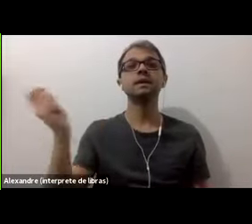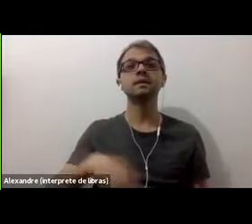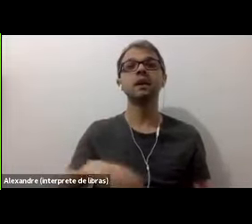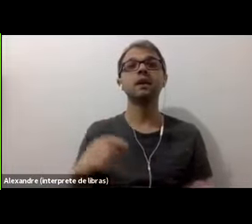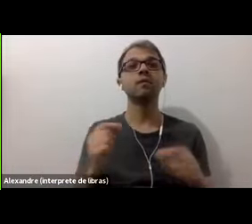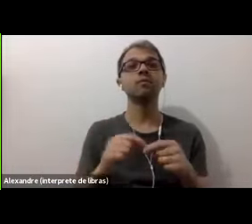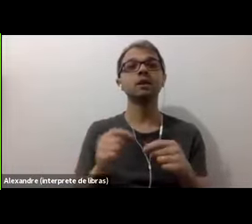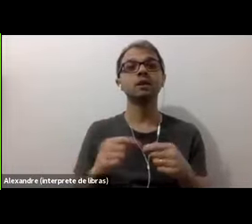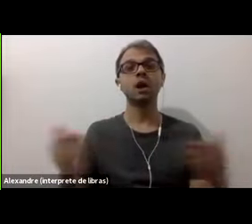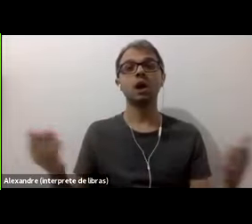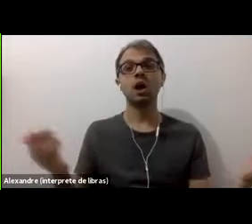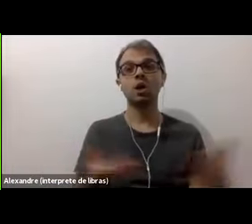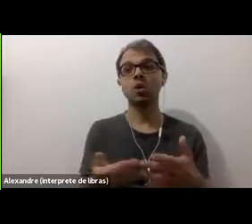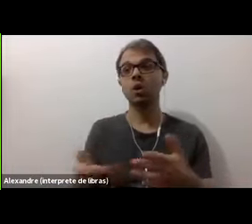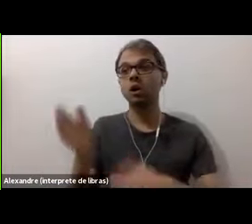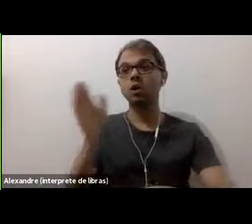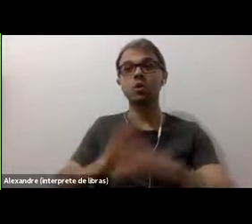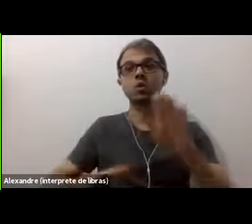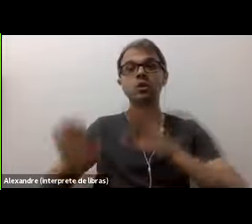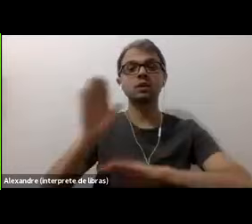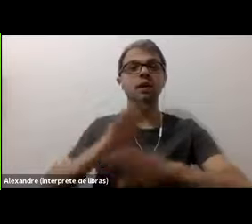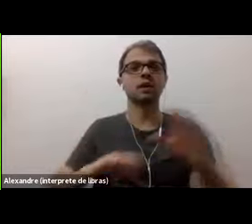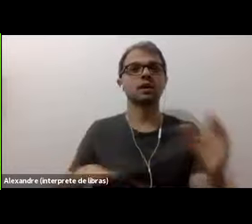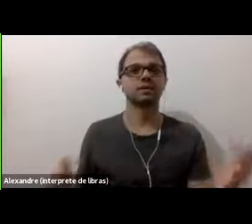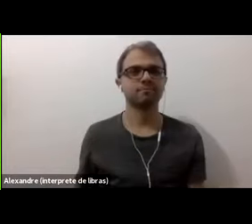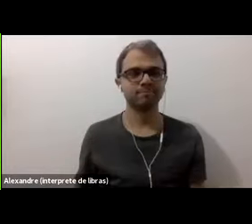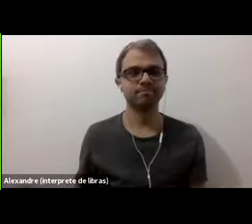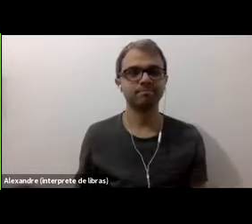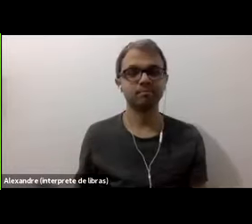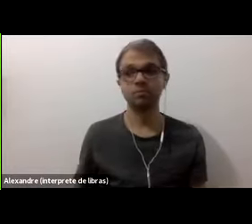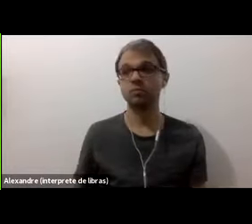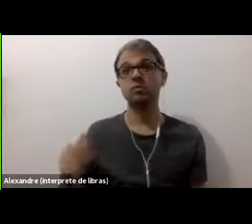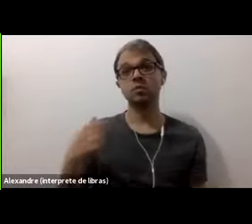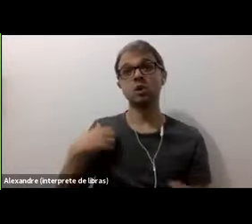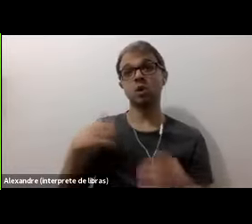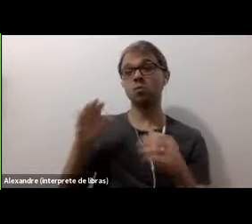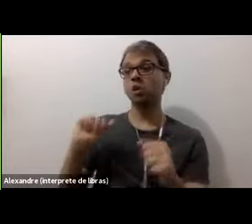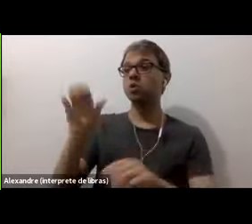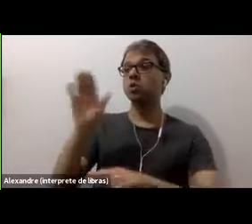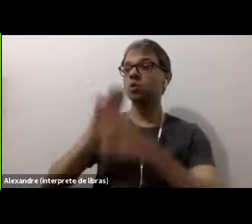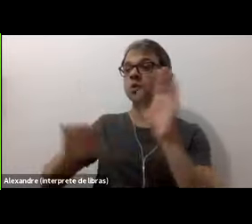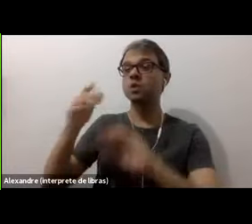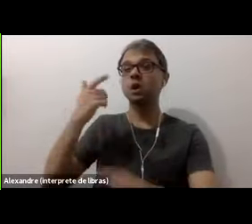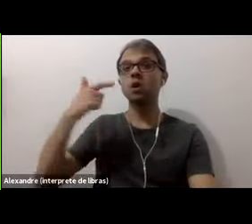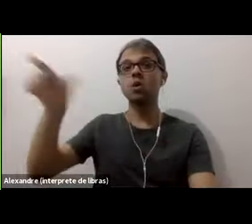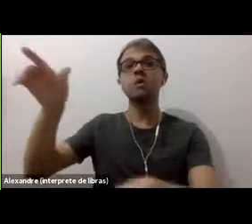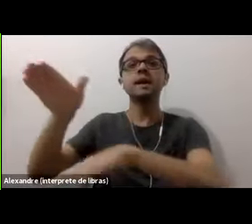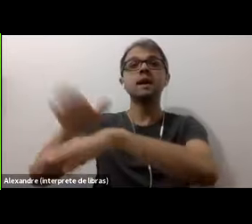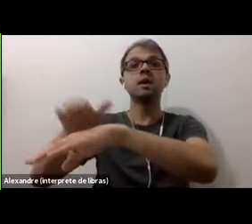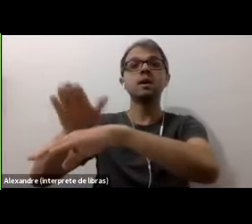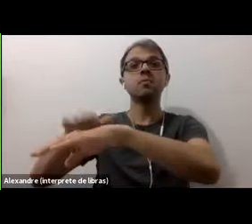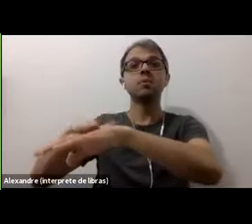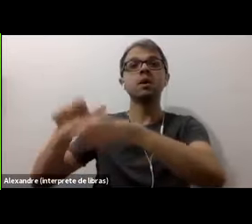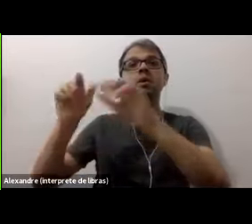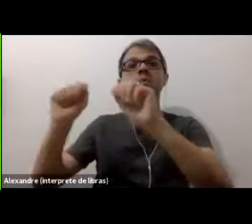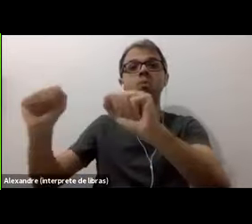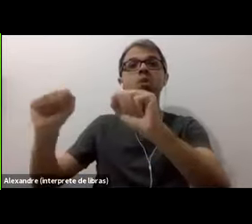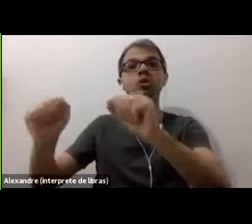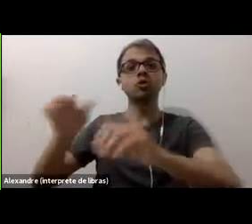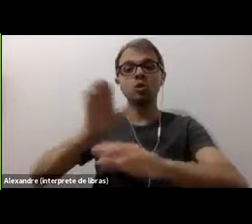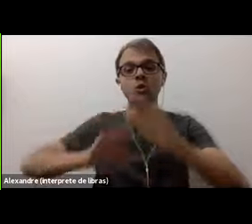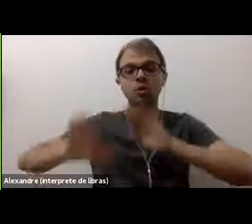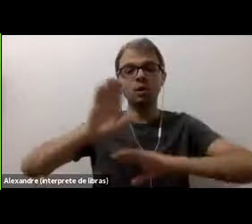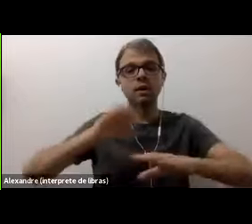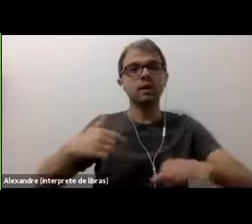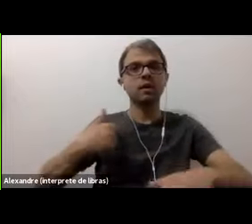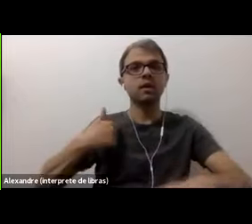que o outro vai fazer para cuidar dele e o que é que o outro vai fazer para cuidar de todos, né? Esse é um processo que deve fazer com que